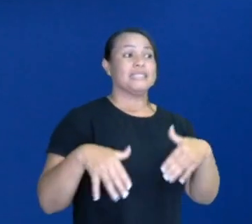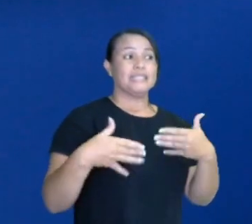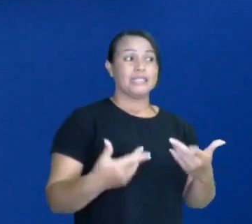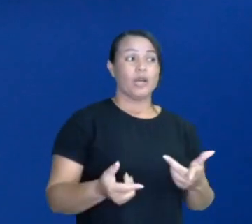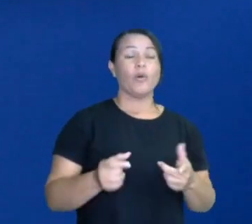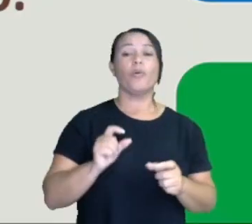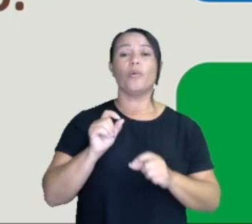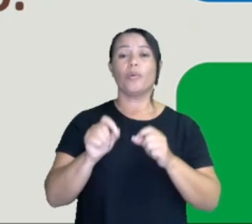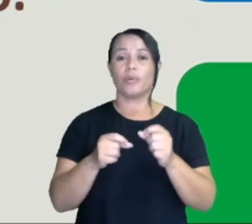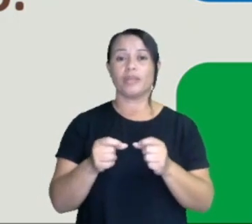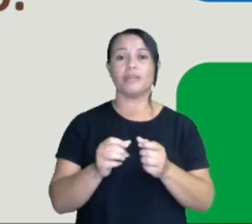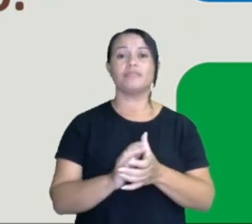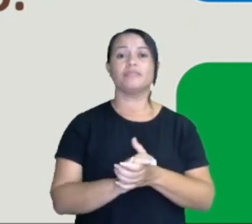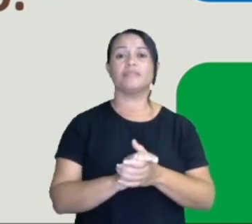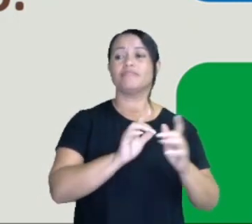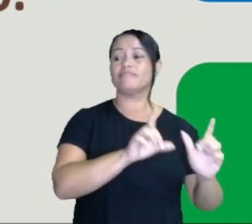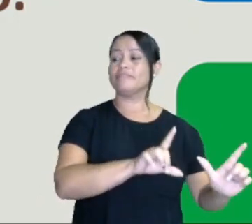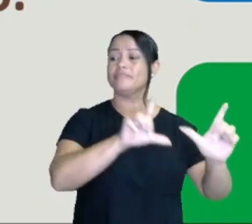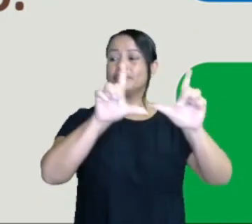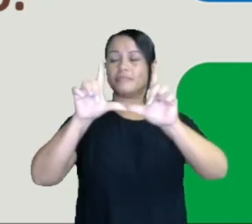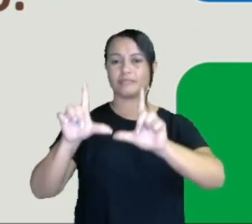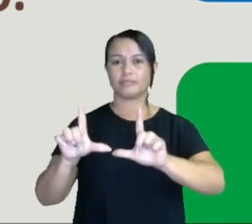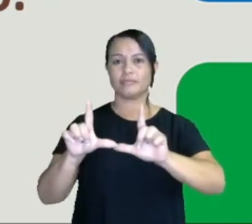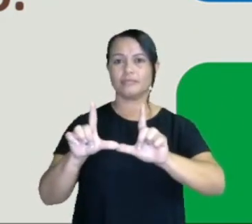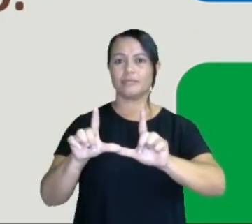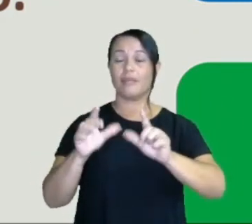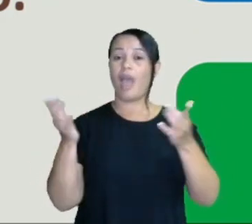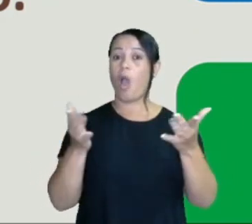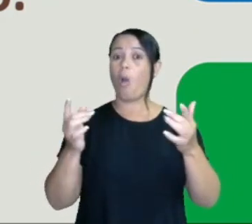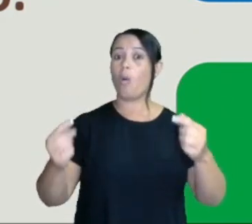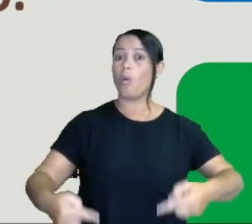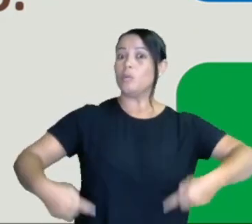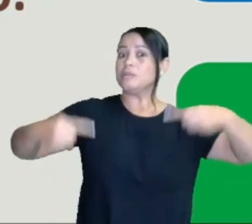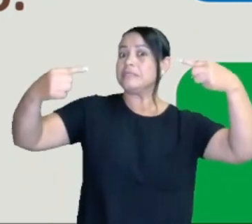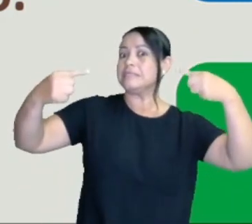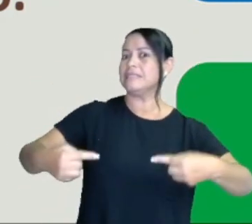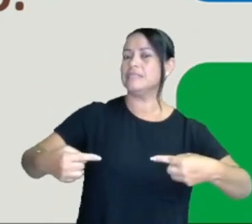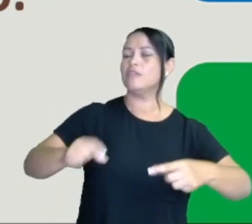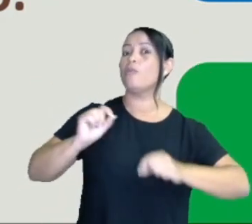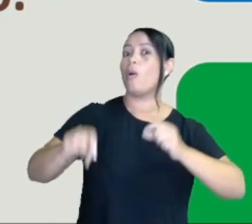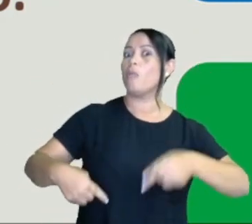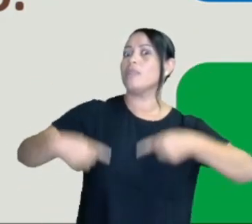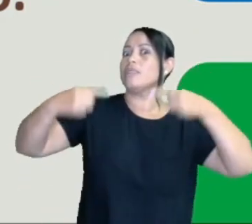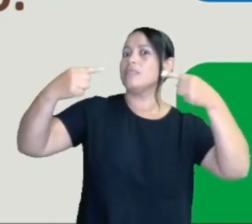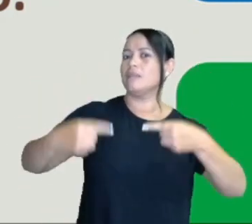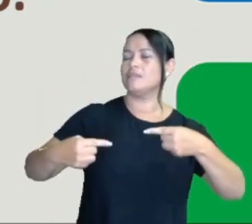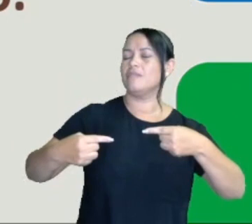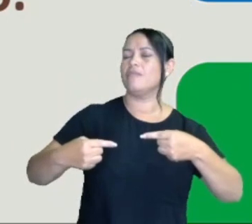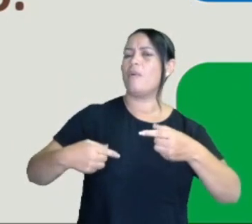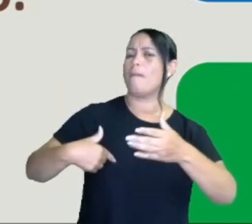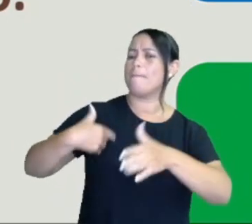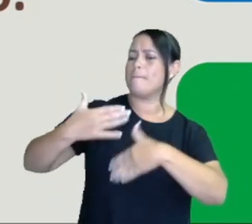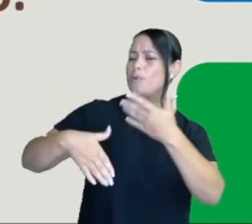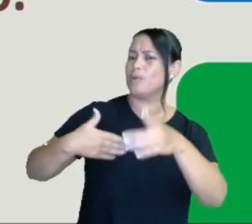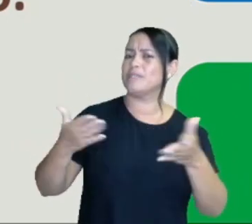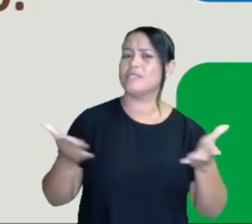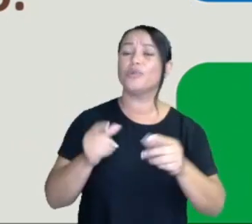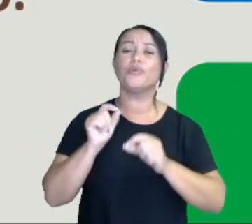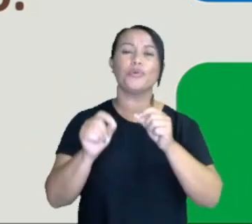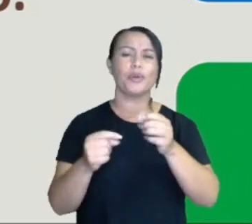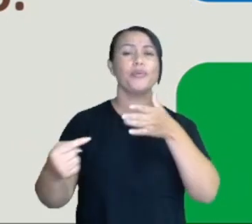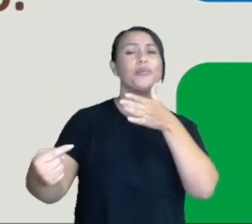Então, a gente vai agora aqui, para o desafio. Depois de a gente passar por todo esse processo agora, aí